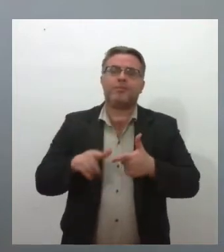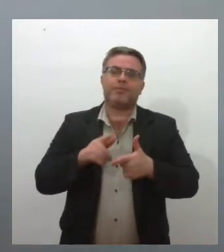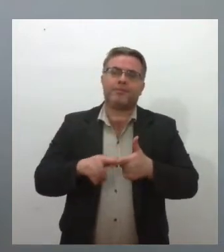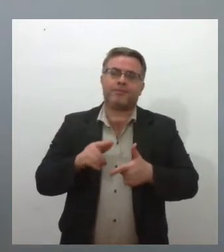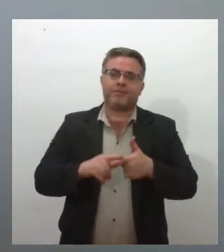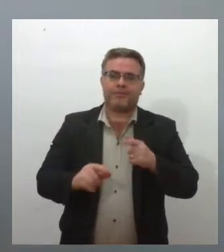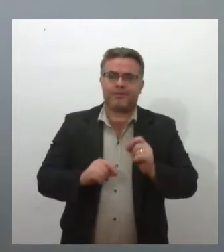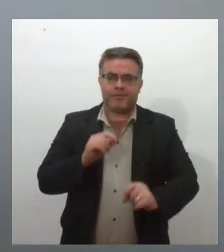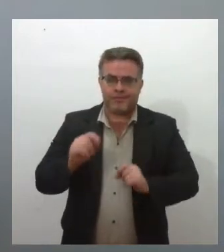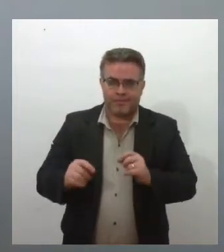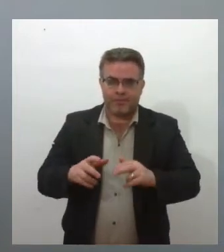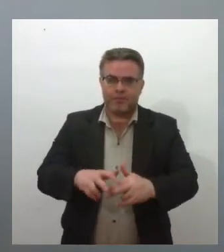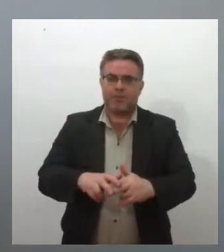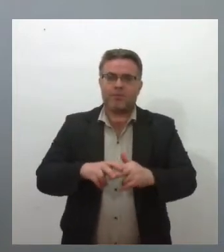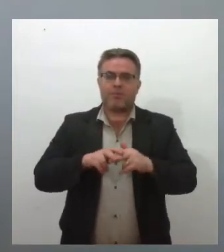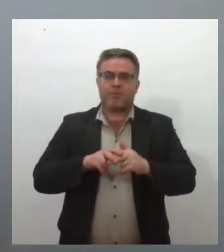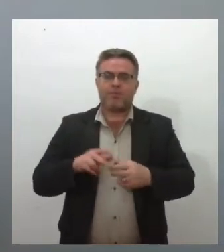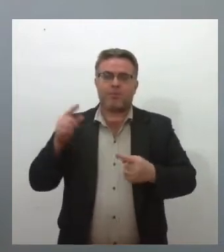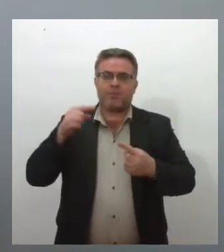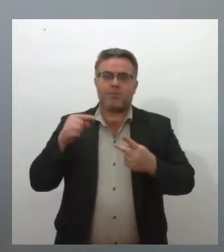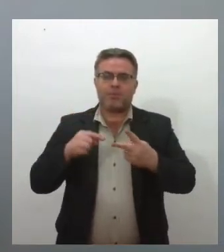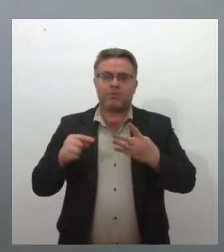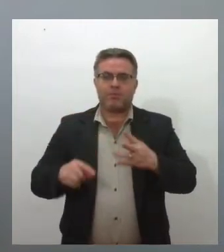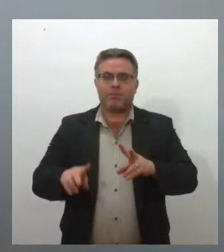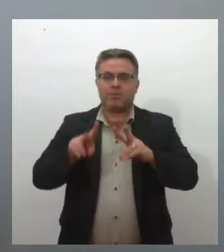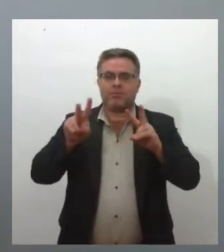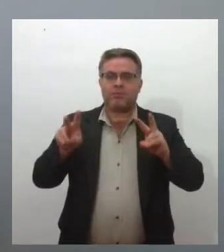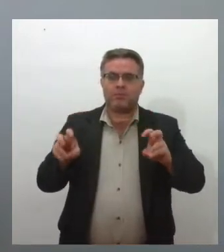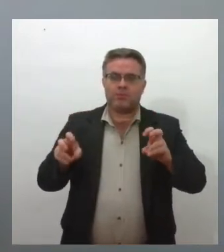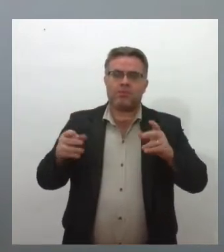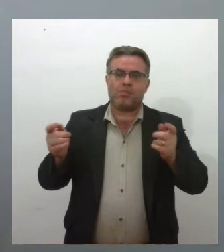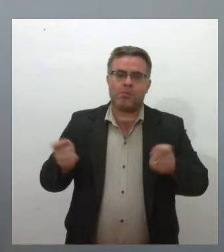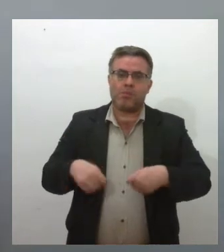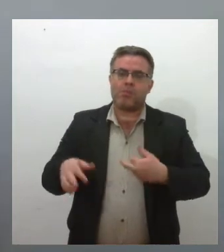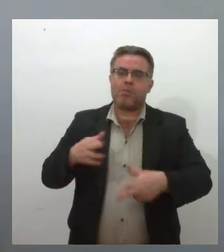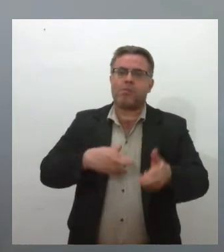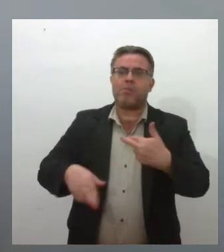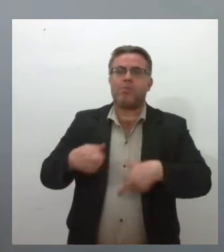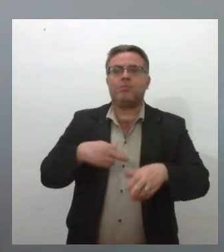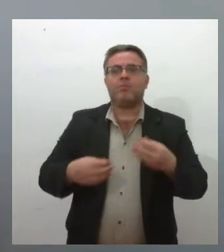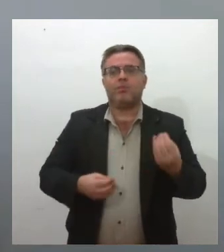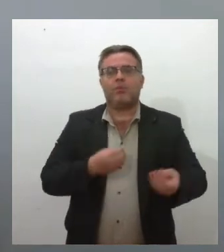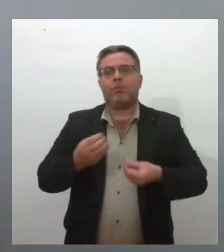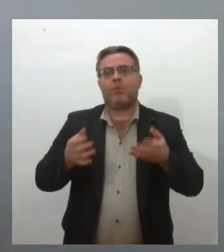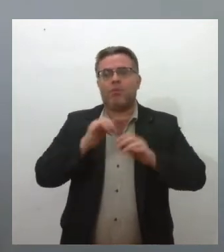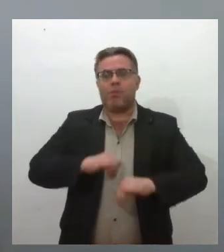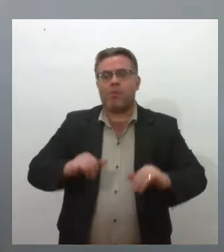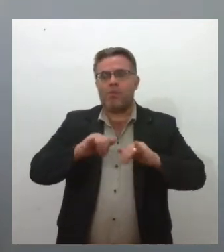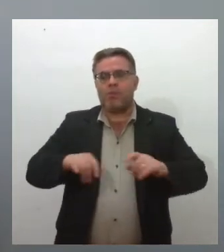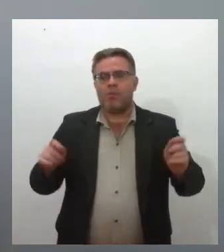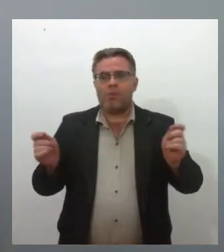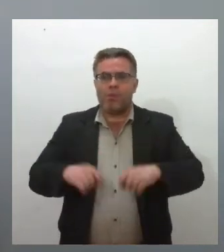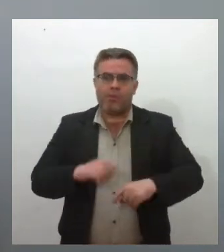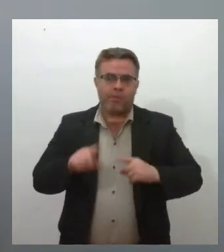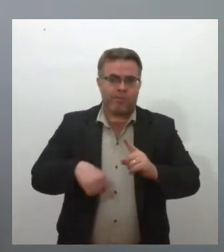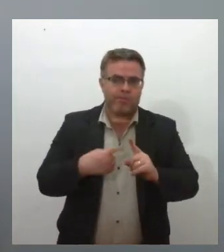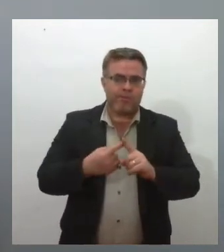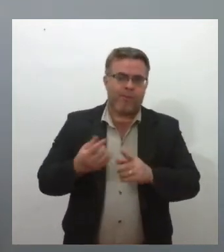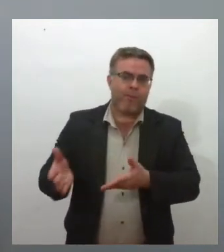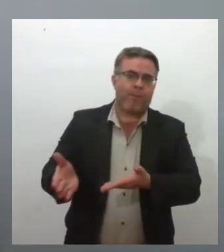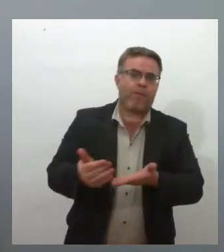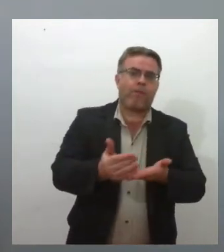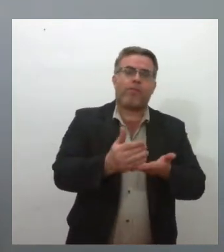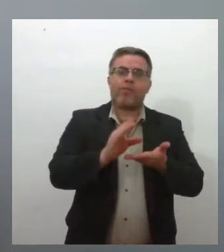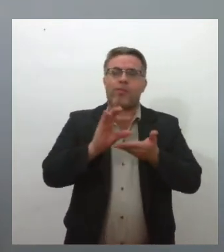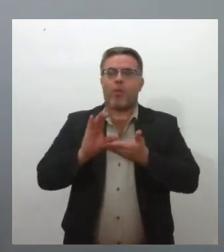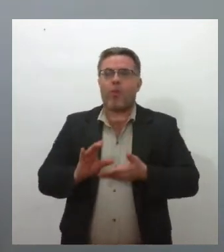Então, nós temos uma série de assuntos em comum, trocar, por exemplo, informações que permitam o aumento da arrecadação.